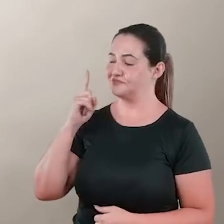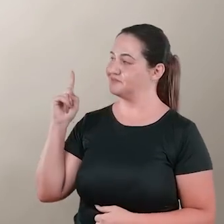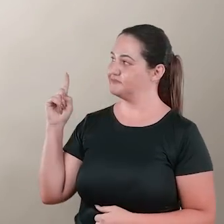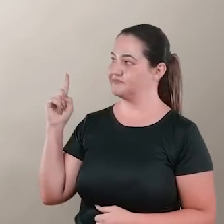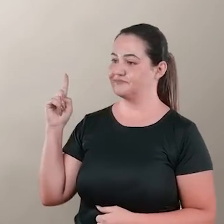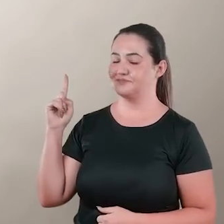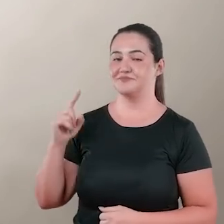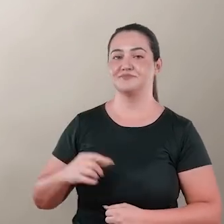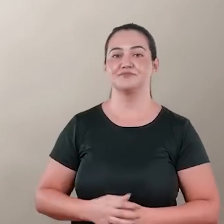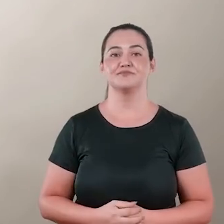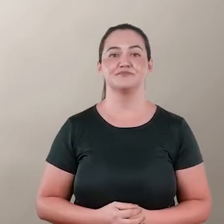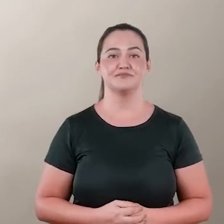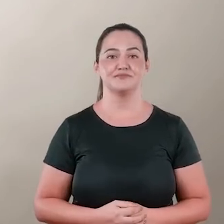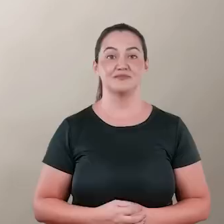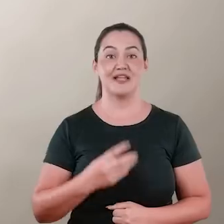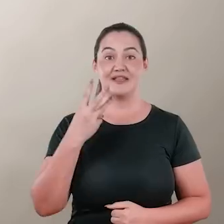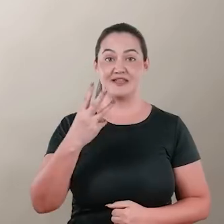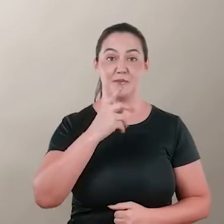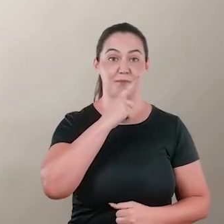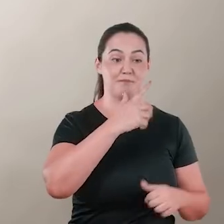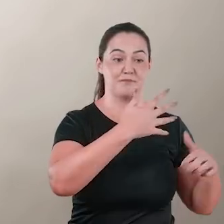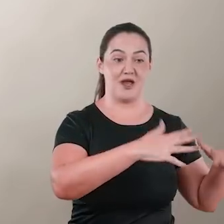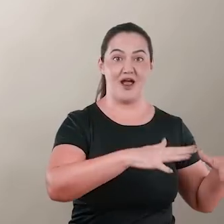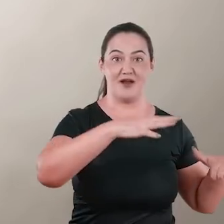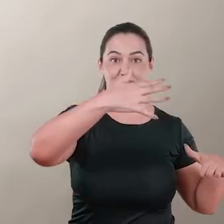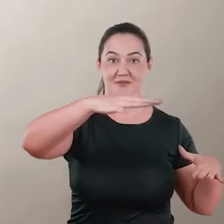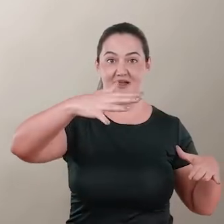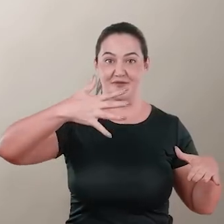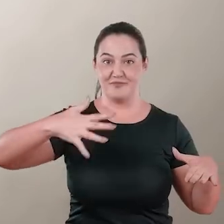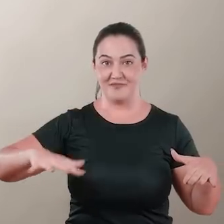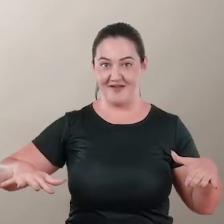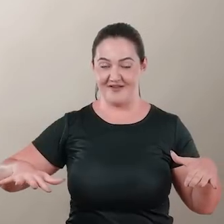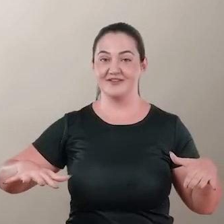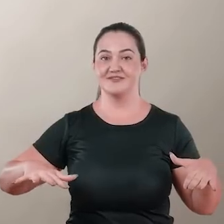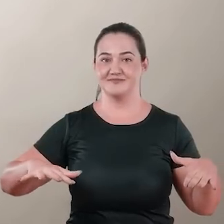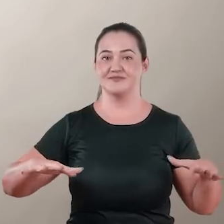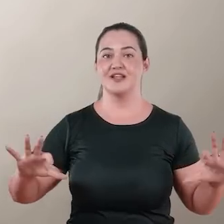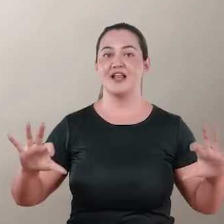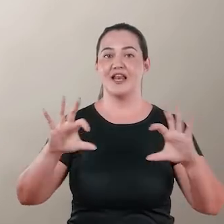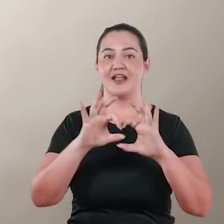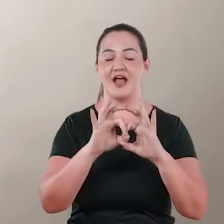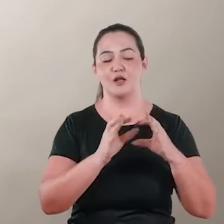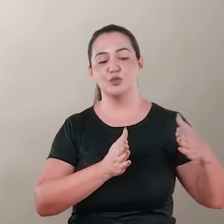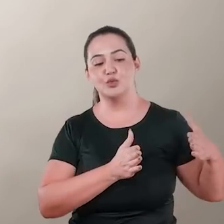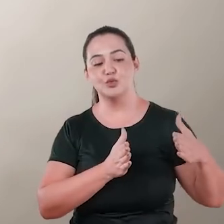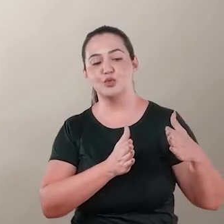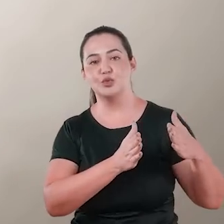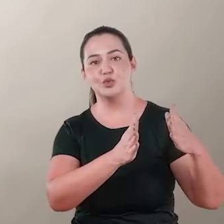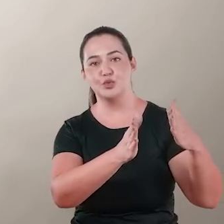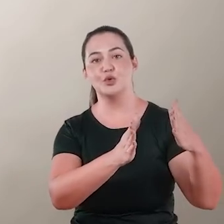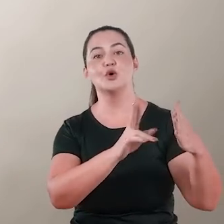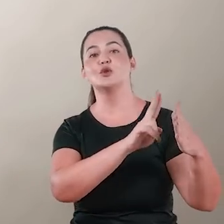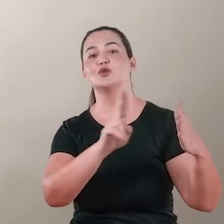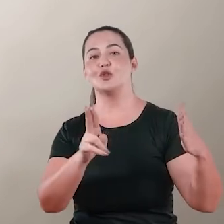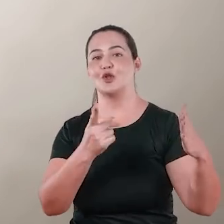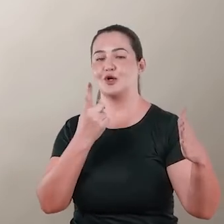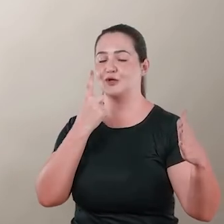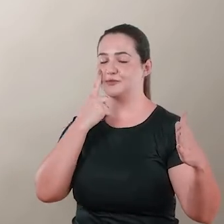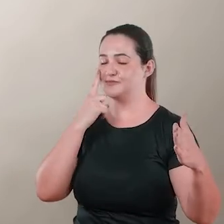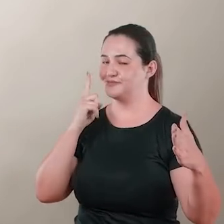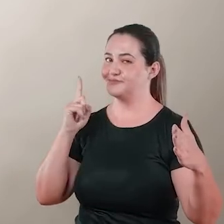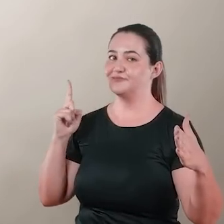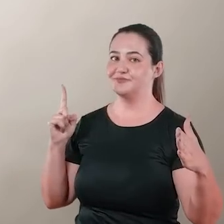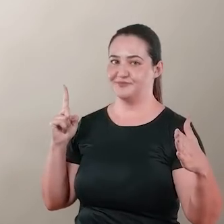de Mármara. E em terceiro lugar, o Mar Negro. Ligando o Mar Egeu ao Mar de Mármara, você tem